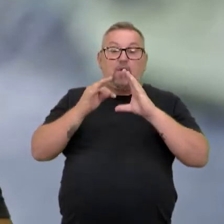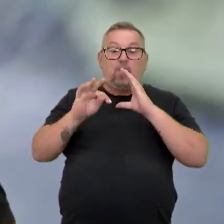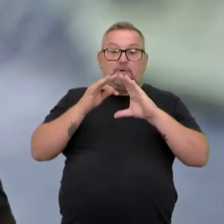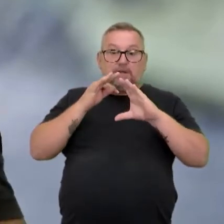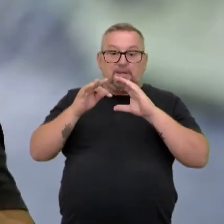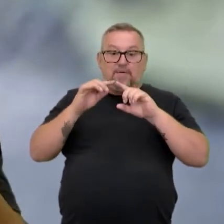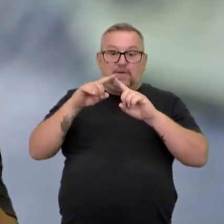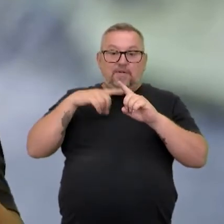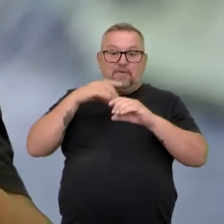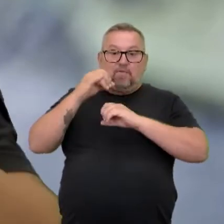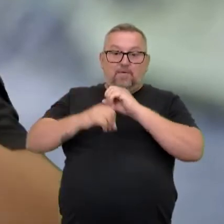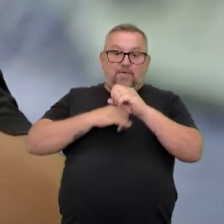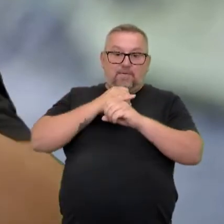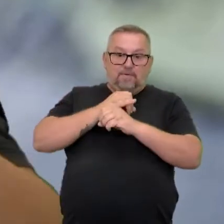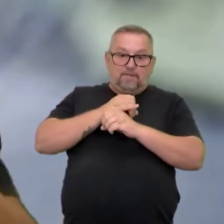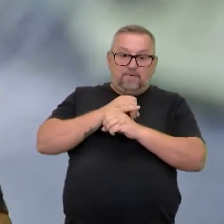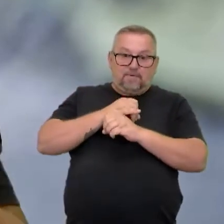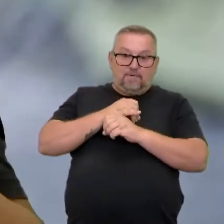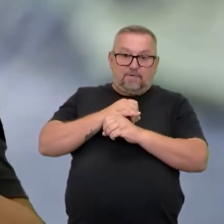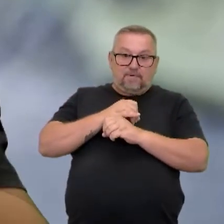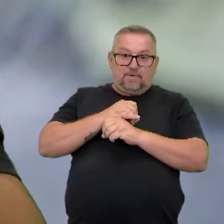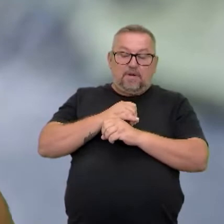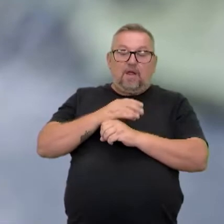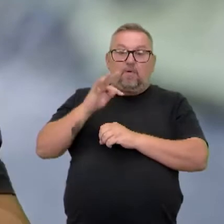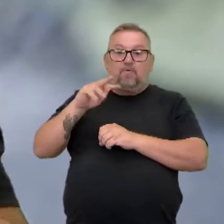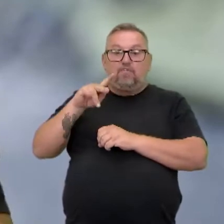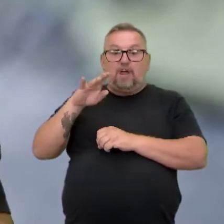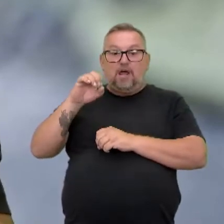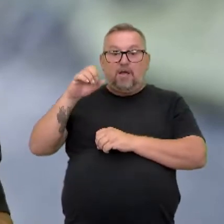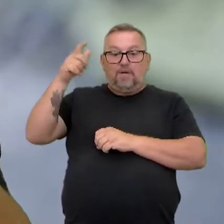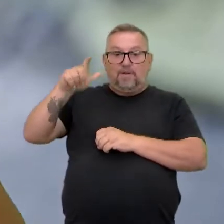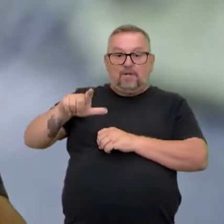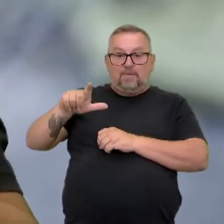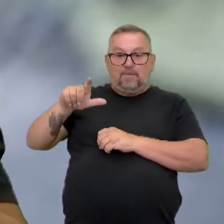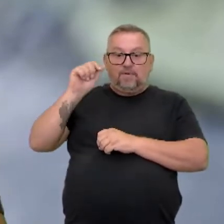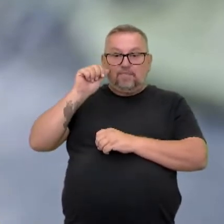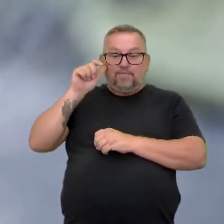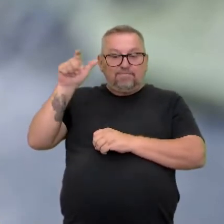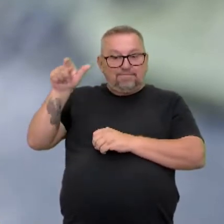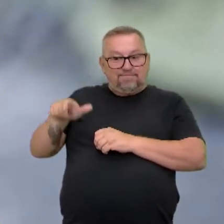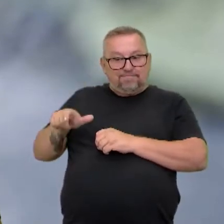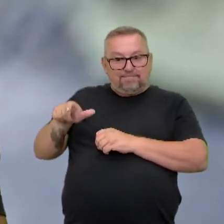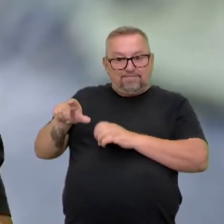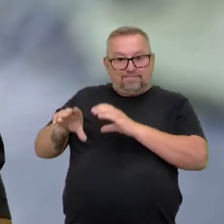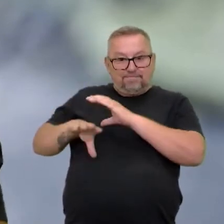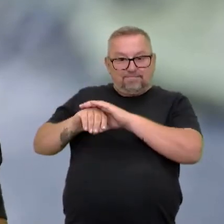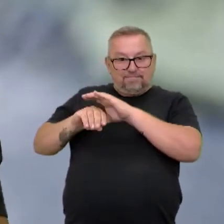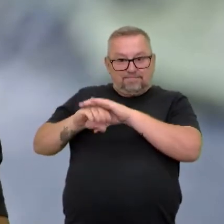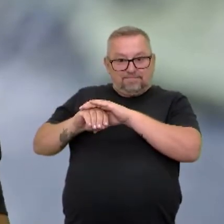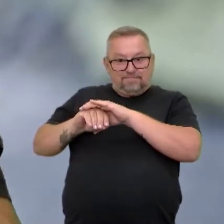meme na internet zoando que o Thiago Leifert era parecido com uma outra atriz da Globo, que eu esqueci o nome dela.